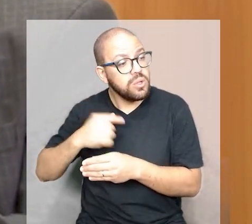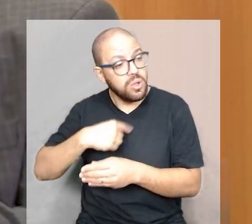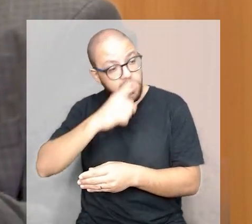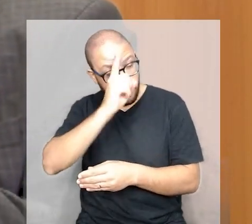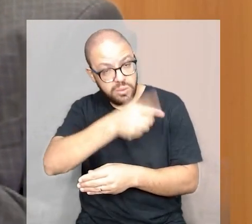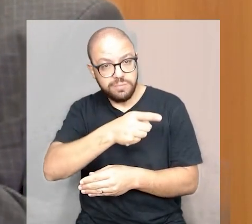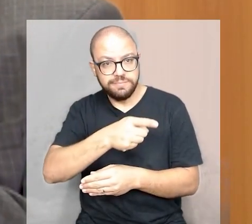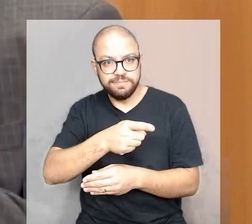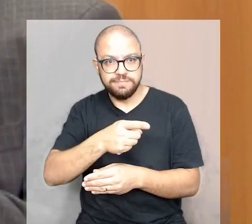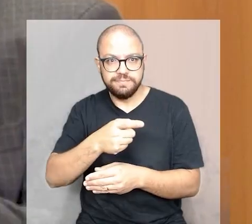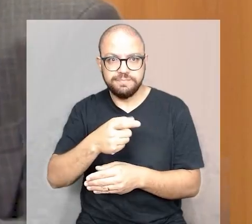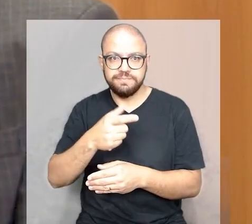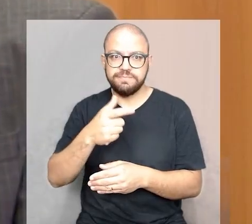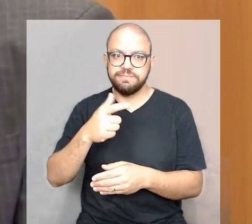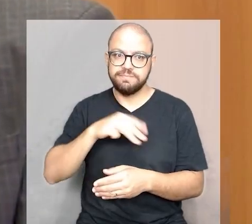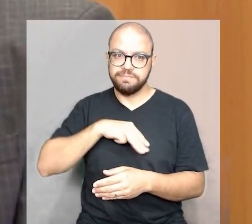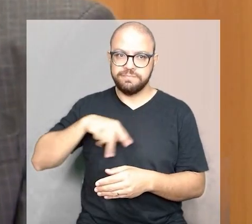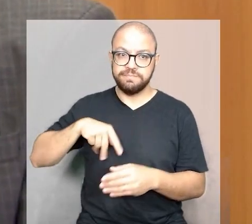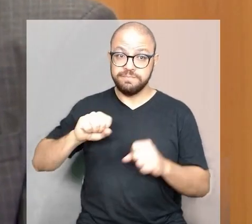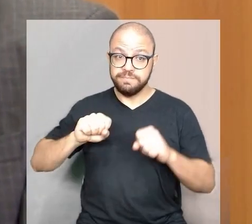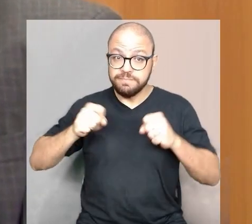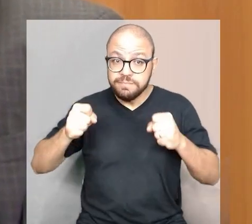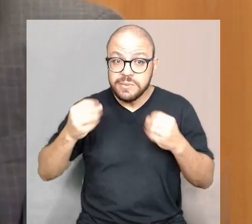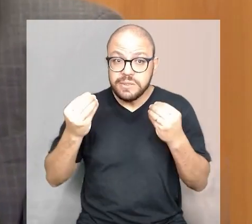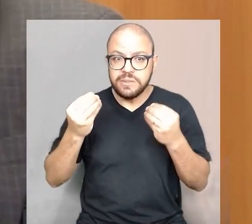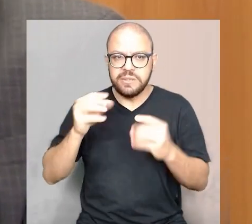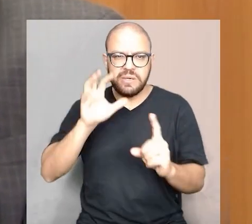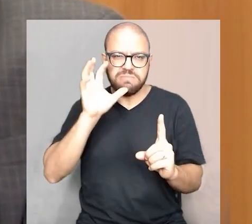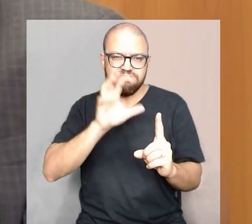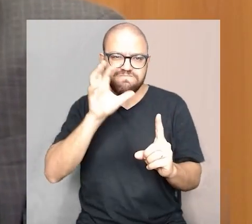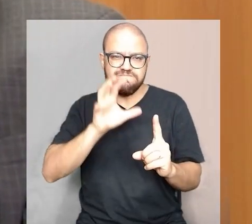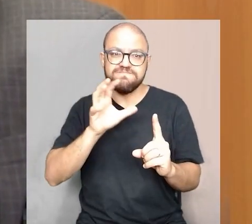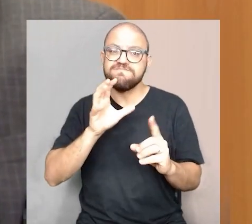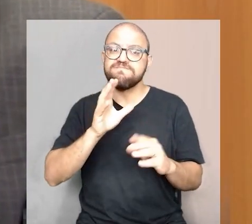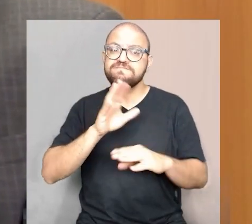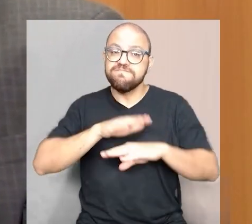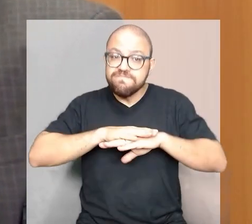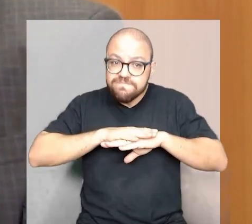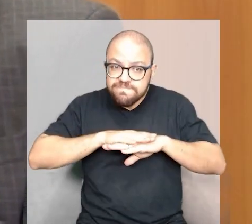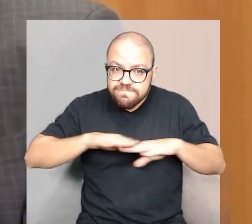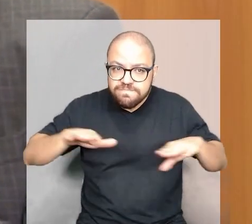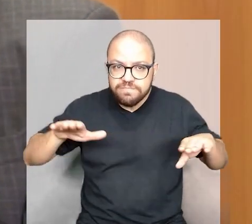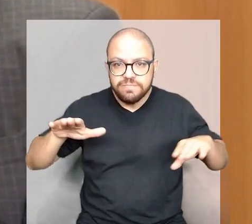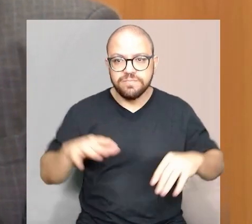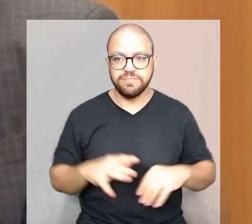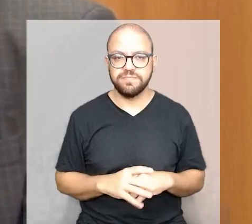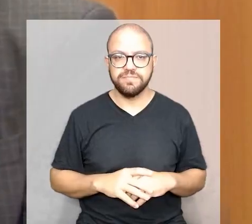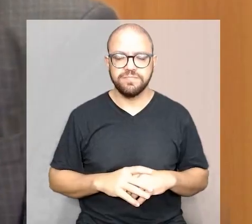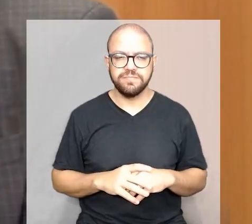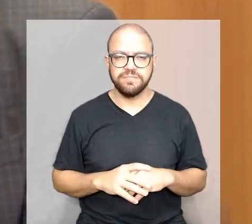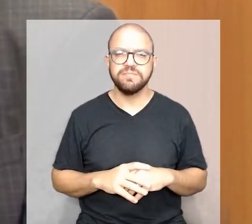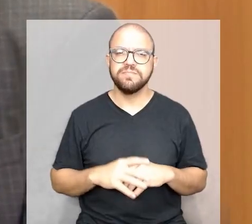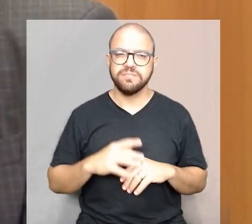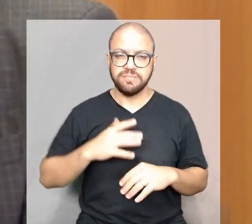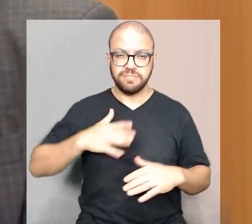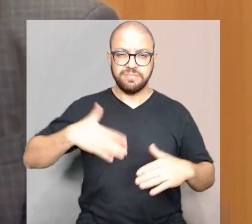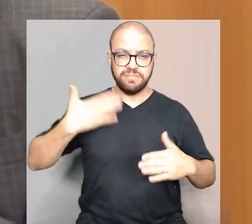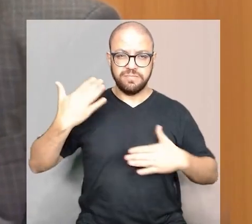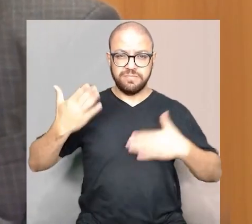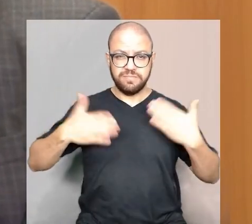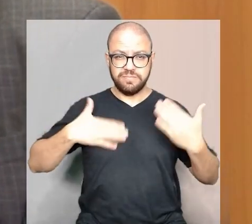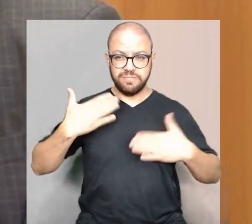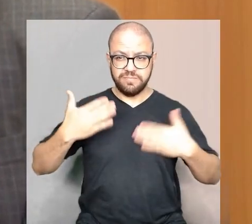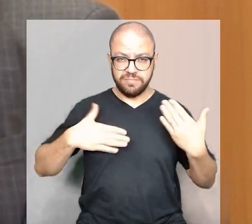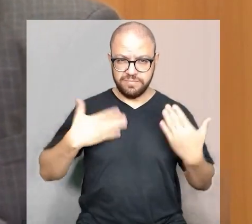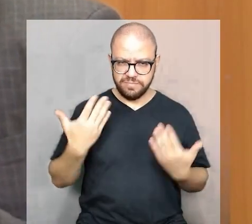quê? Que esse assédio acabasse ou que fosse combatido. Então naquele momento isso surpreendeu